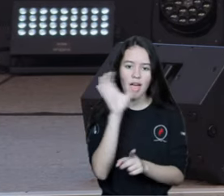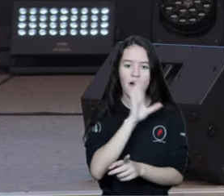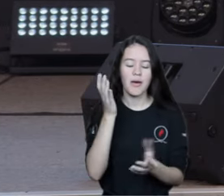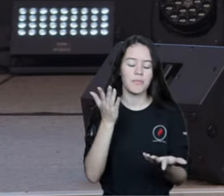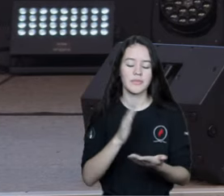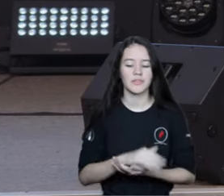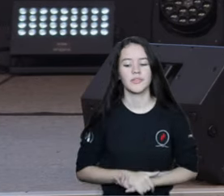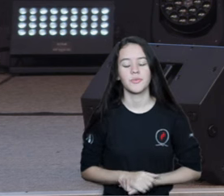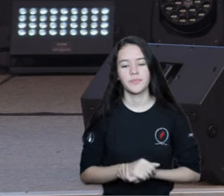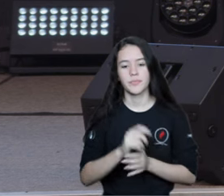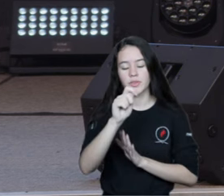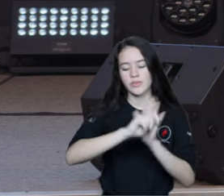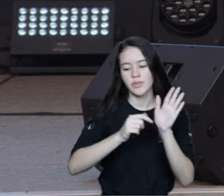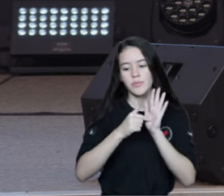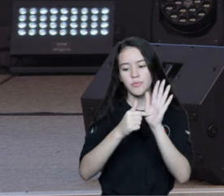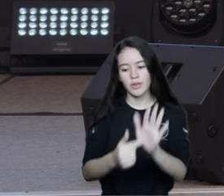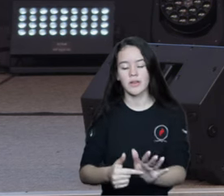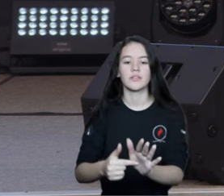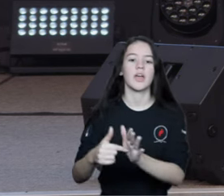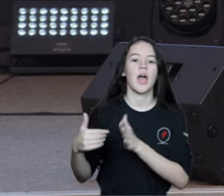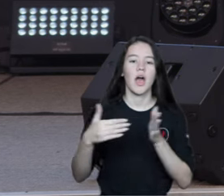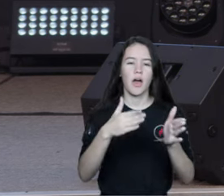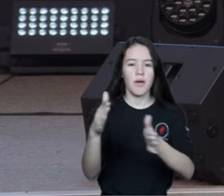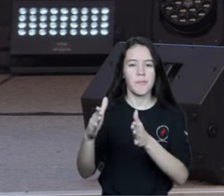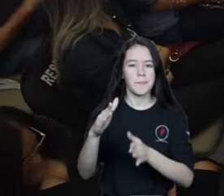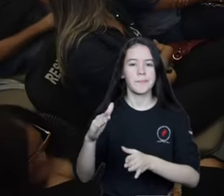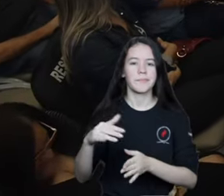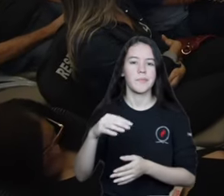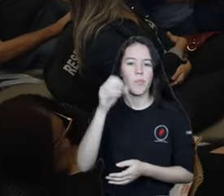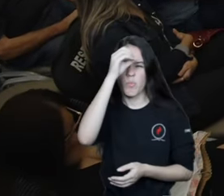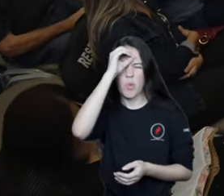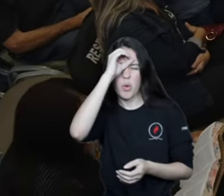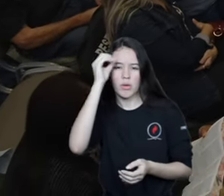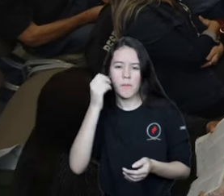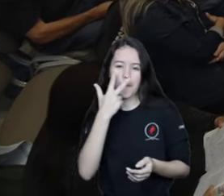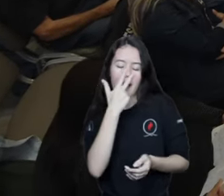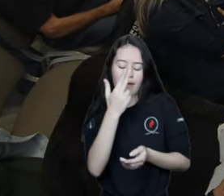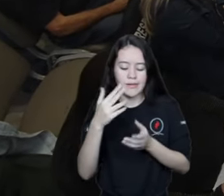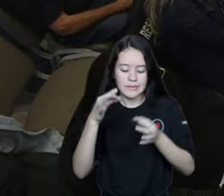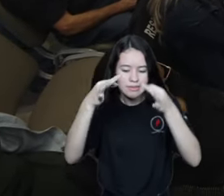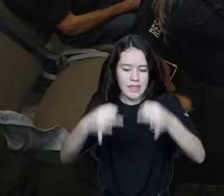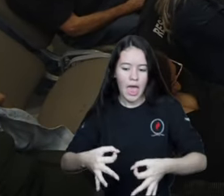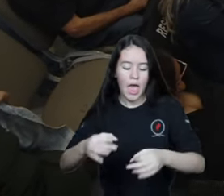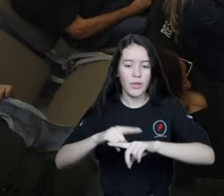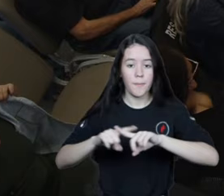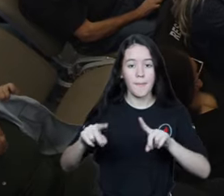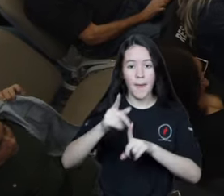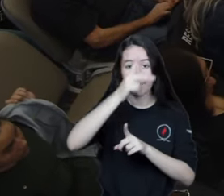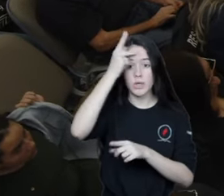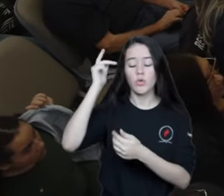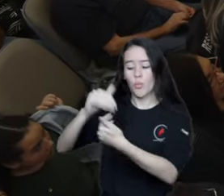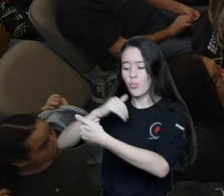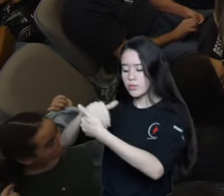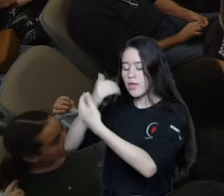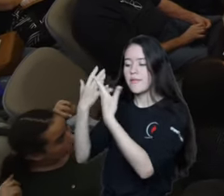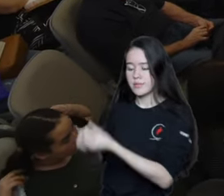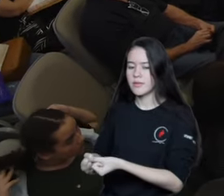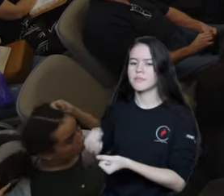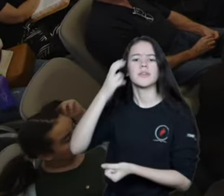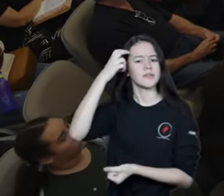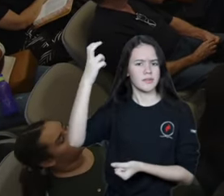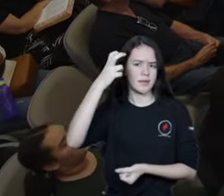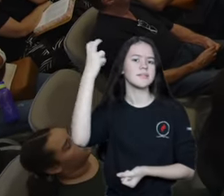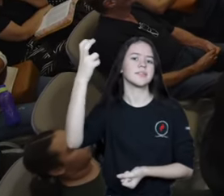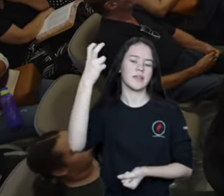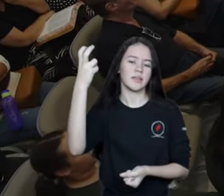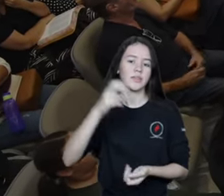diz assim o caminho do tolo é reto aos seus olhos mas o que dá ouvidos ao conselho é